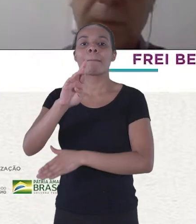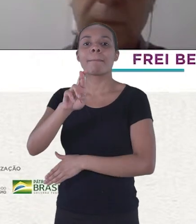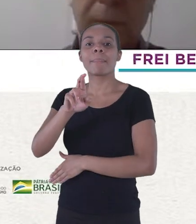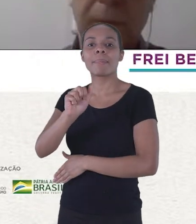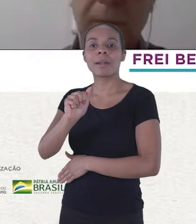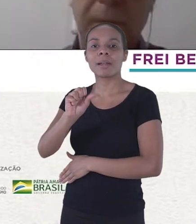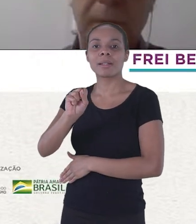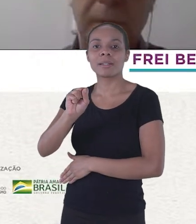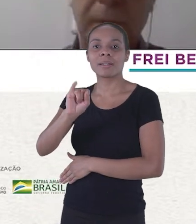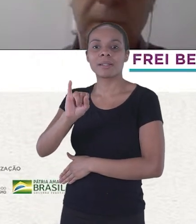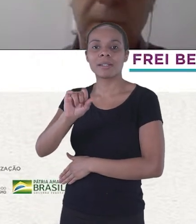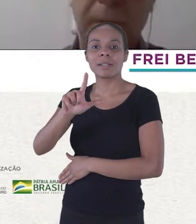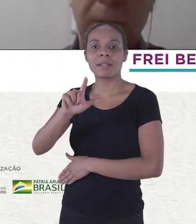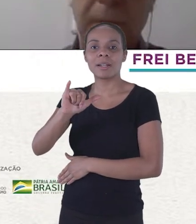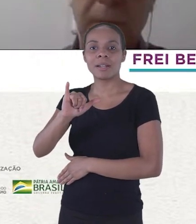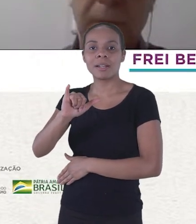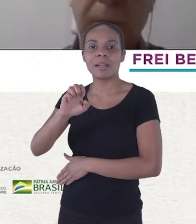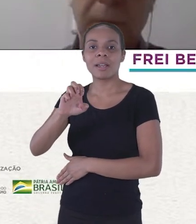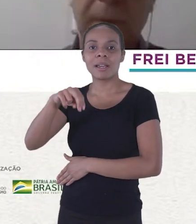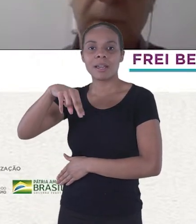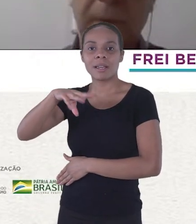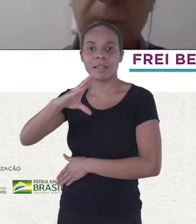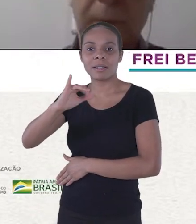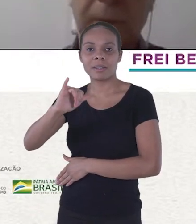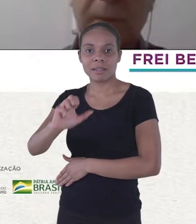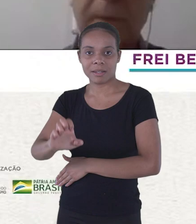Mas vai ser por tema, seria uma coisa,